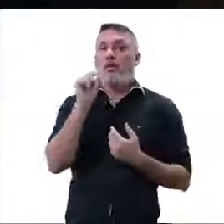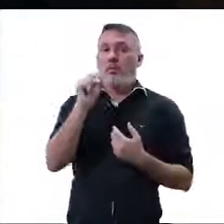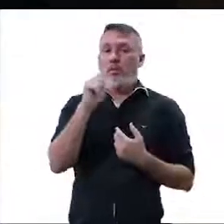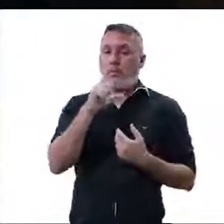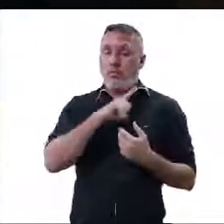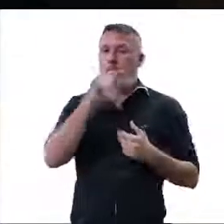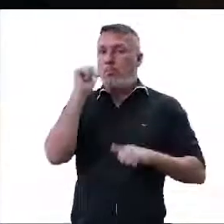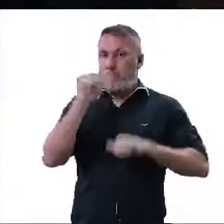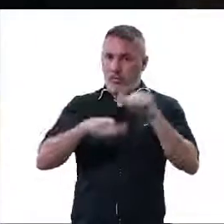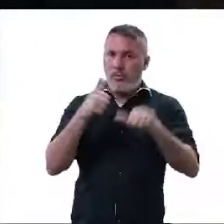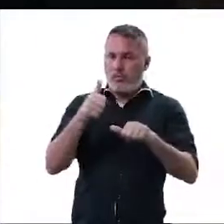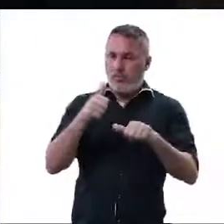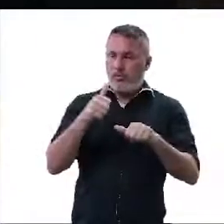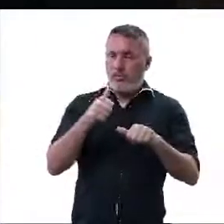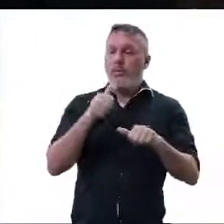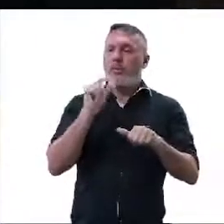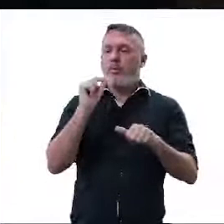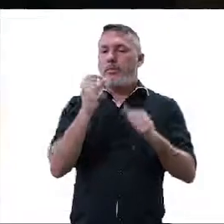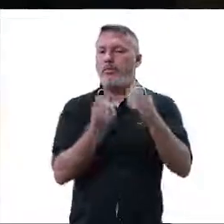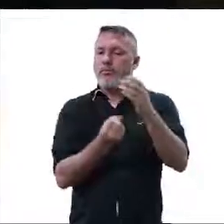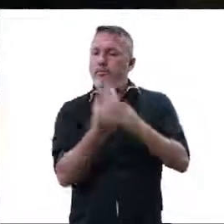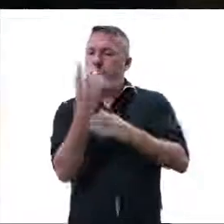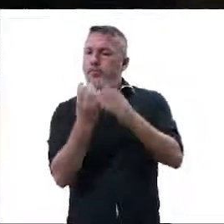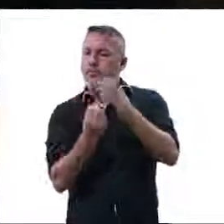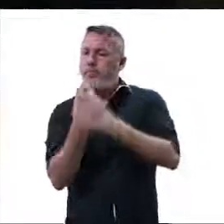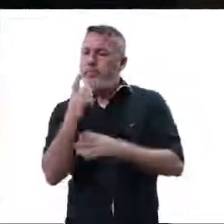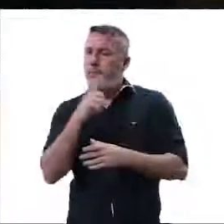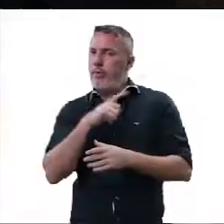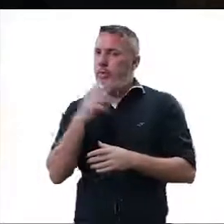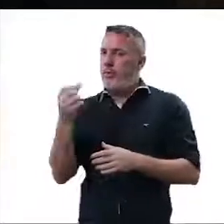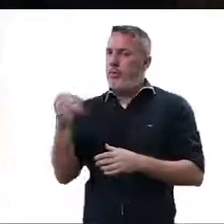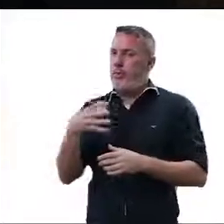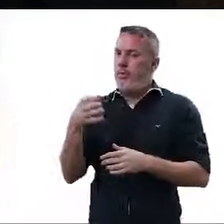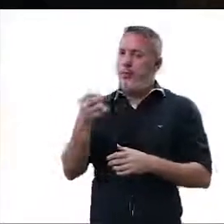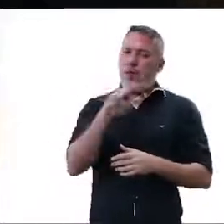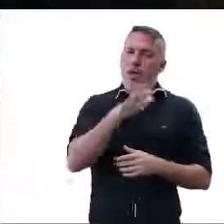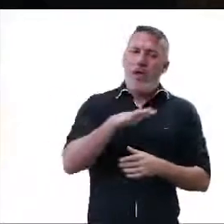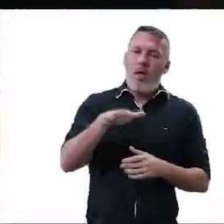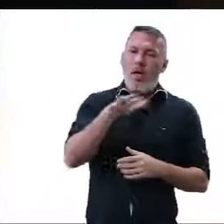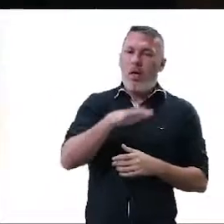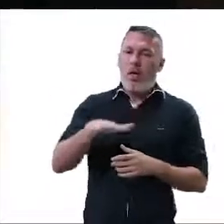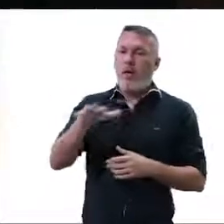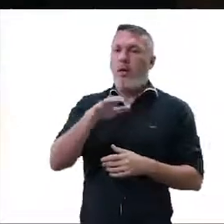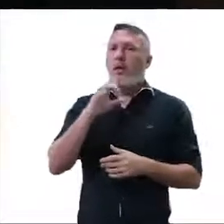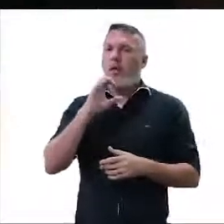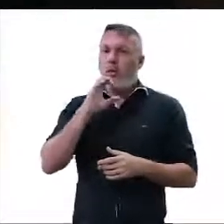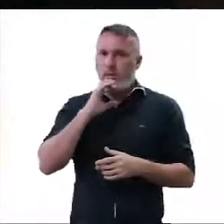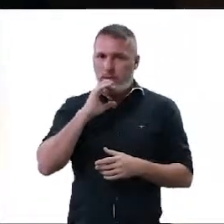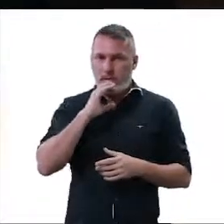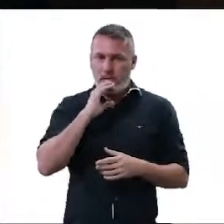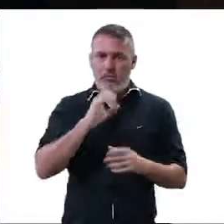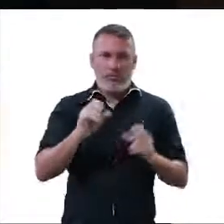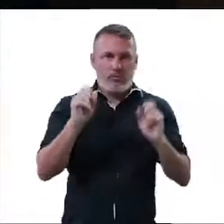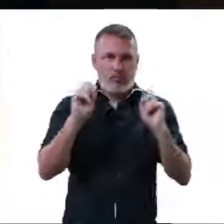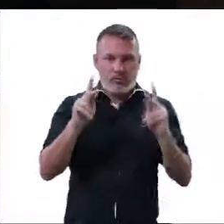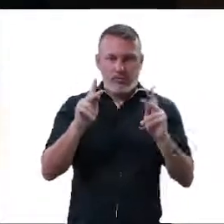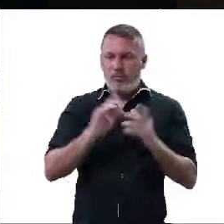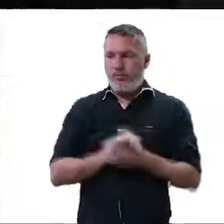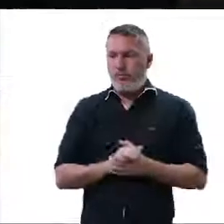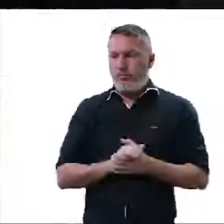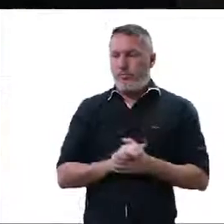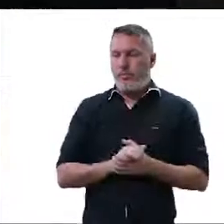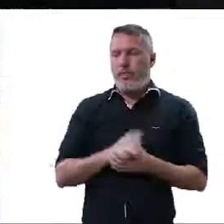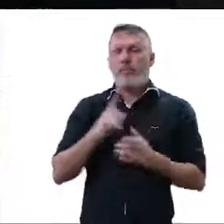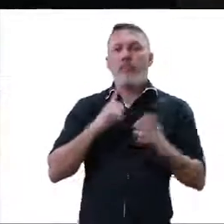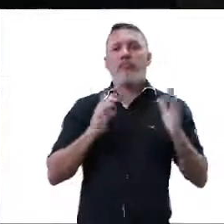por essa mudança, pela criação de uma nova área do conhecimento, certo? Ele está, como